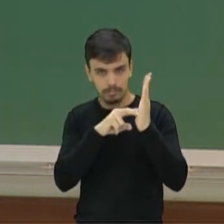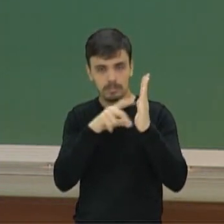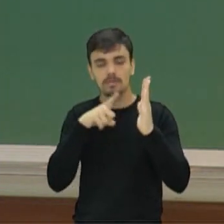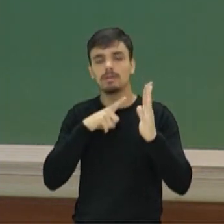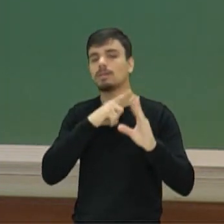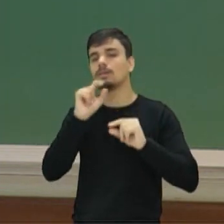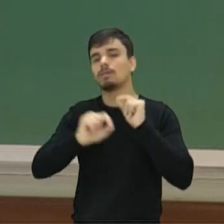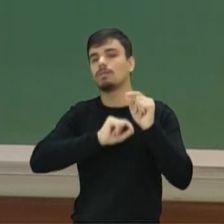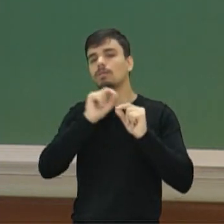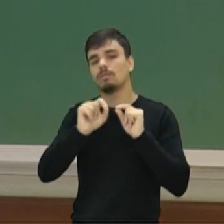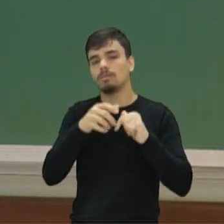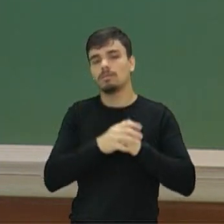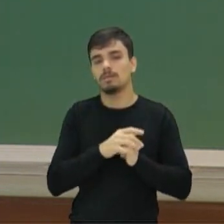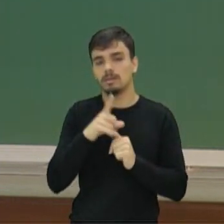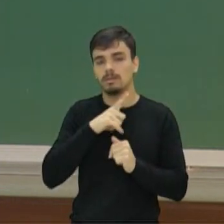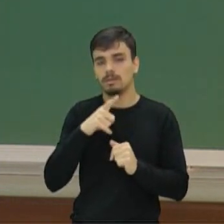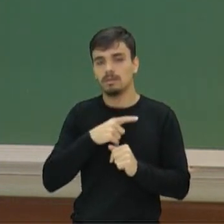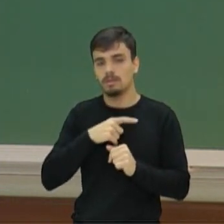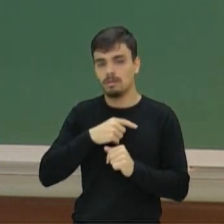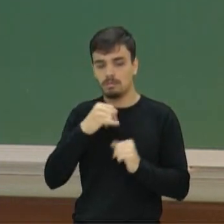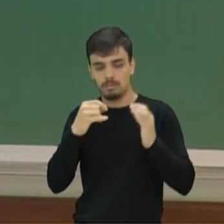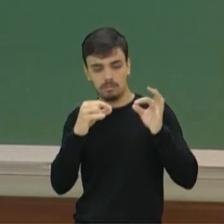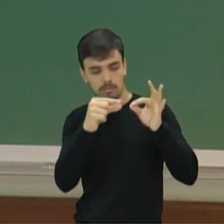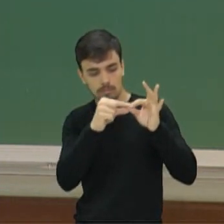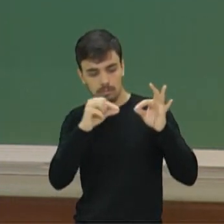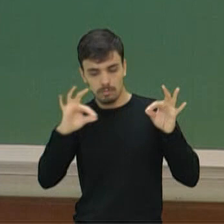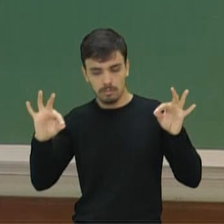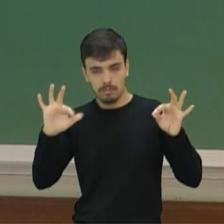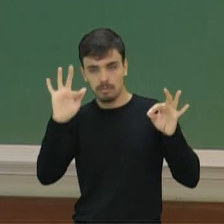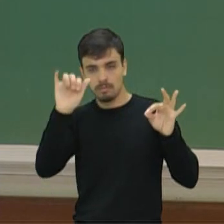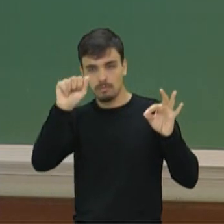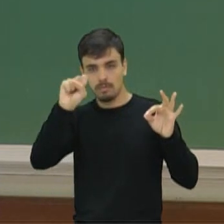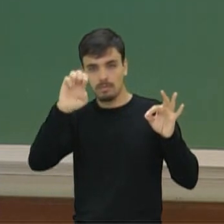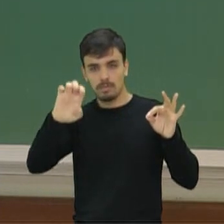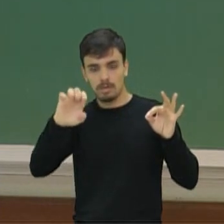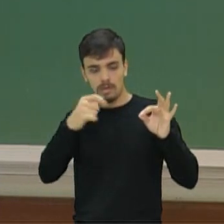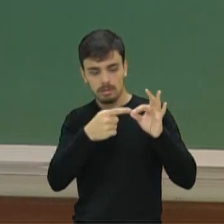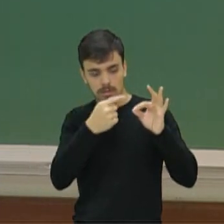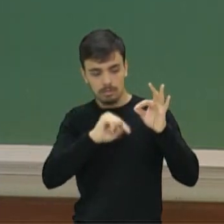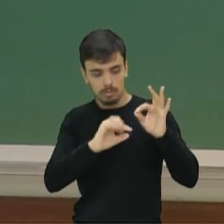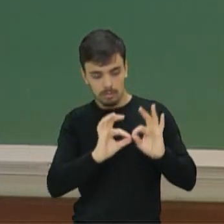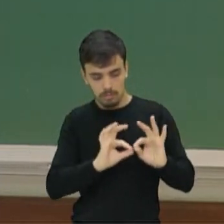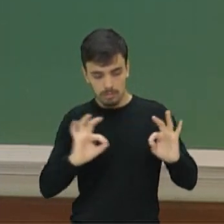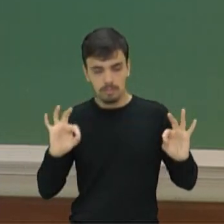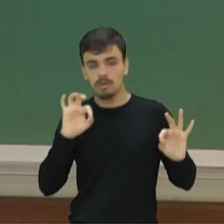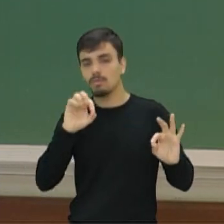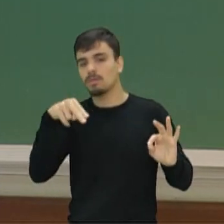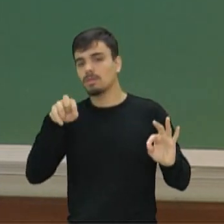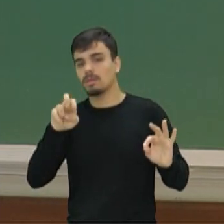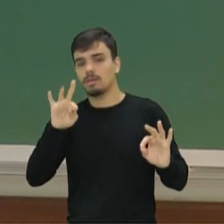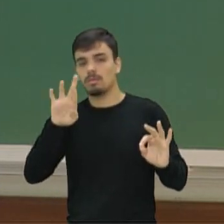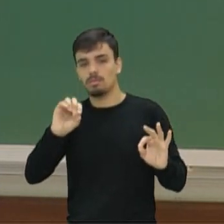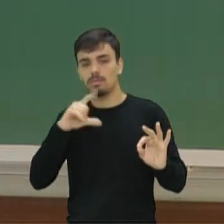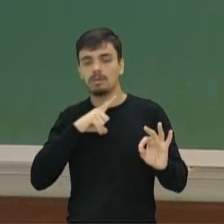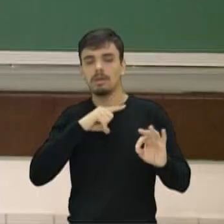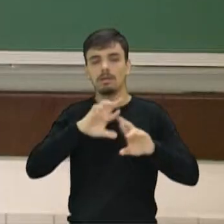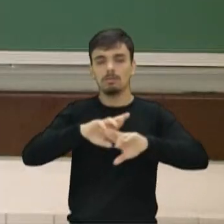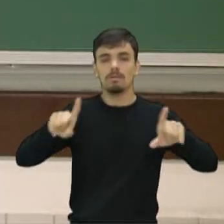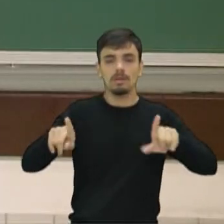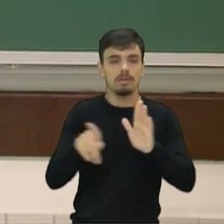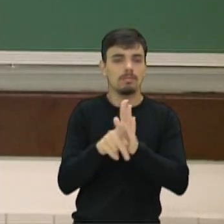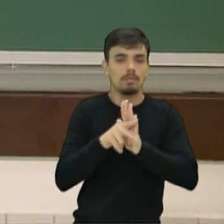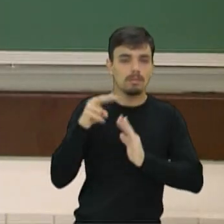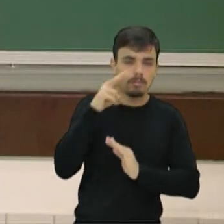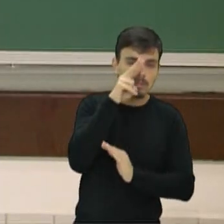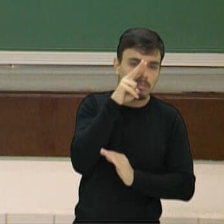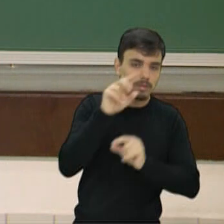potencial, um fio que nós chamamos de fase, e você tem outro fio que nós chamamos de neutro. Ali você tem uma diferença de potencial. Essa